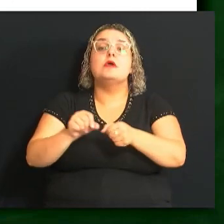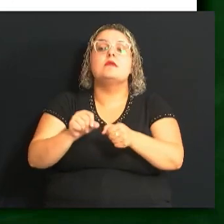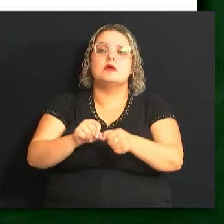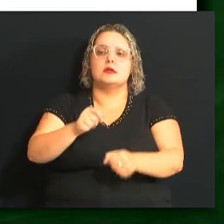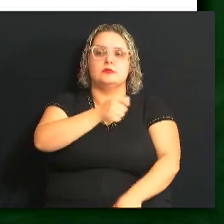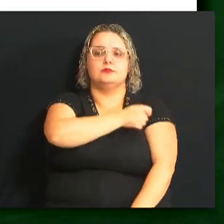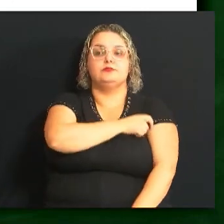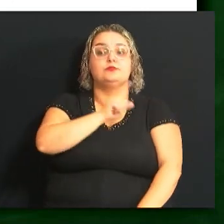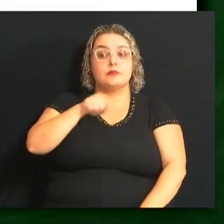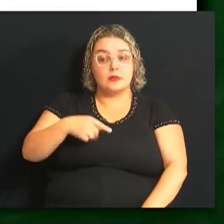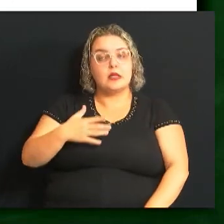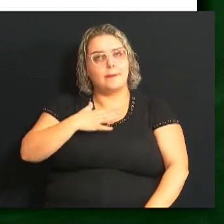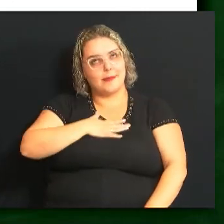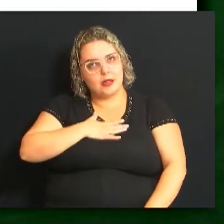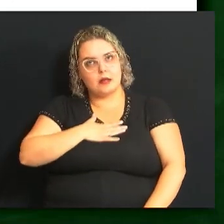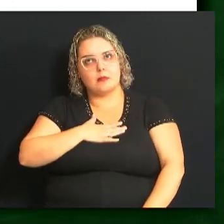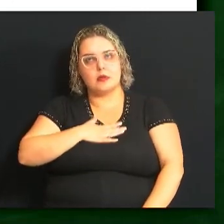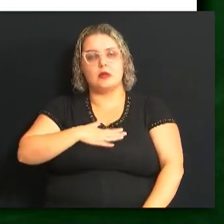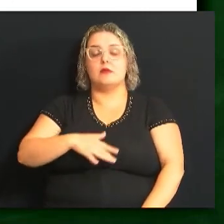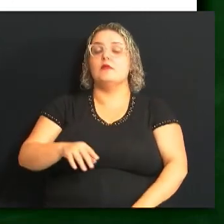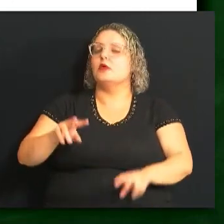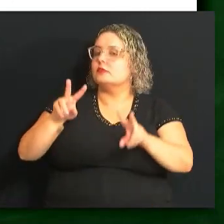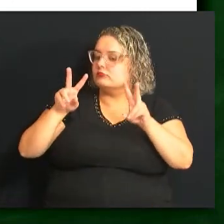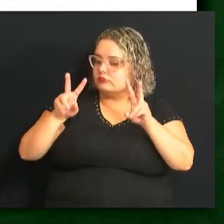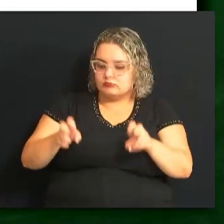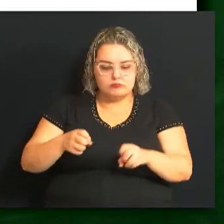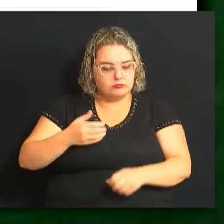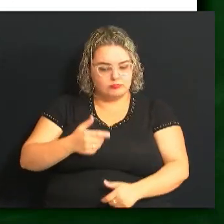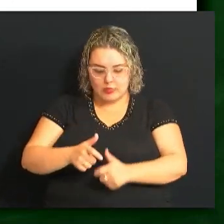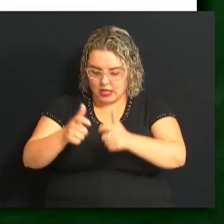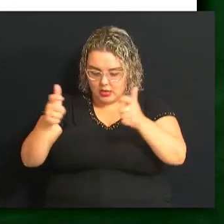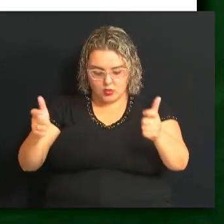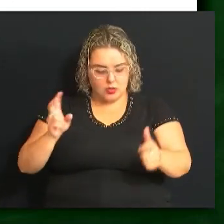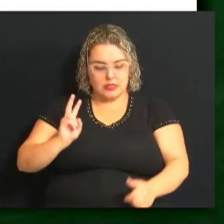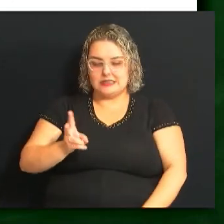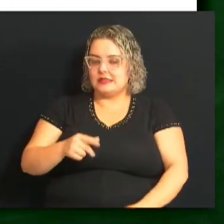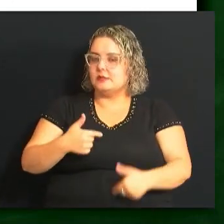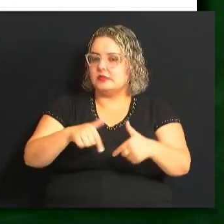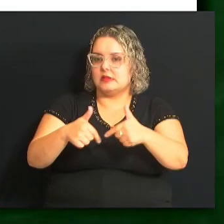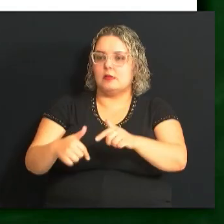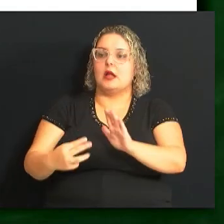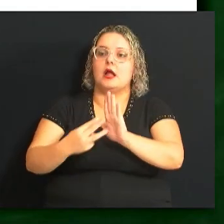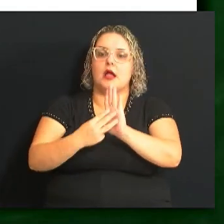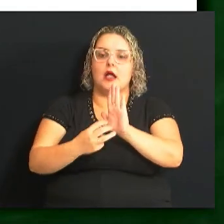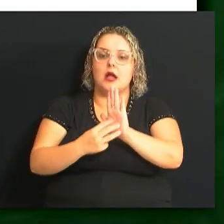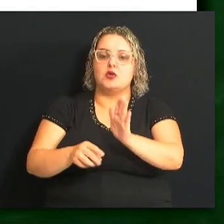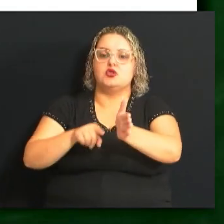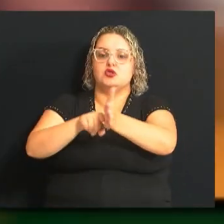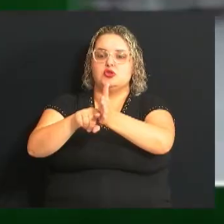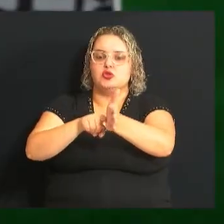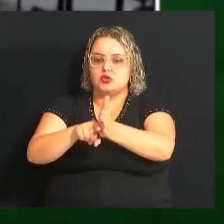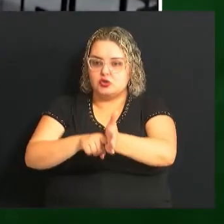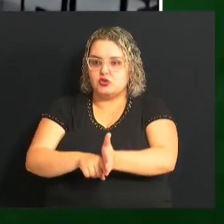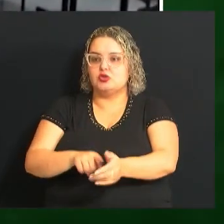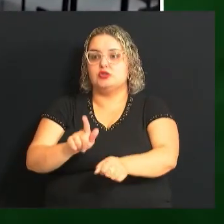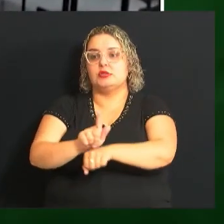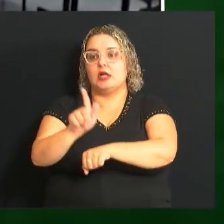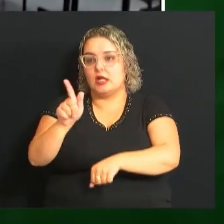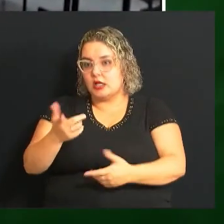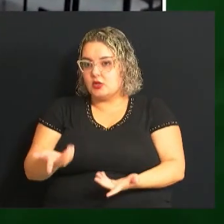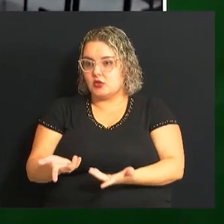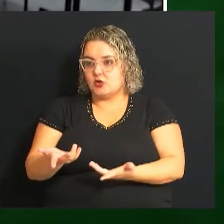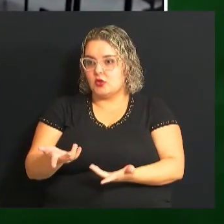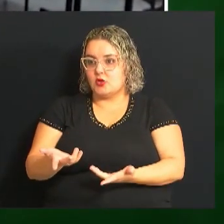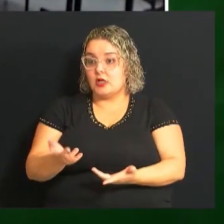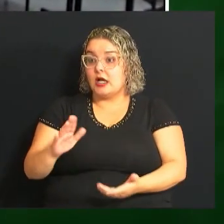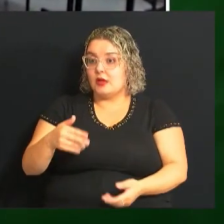grande, assim, para mim foi a grande questão, né? Eu sempre trabalhei com a metodologia de pesquisa na graduação e quando eu me